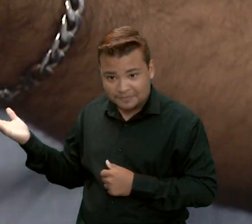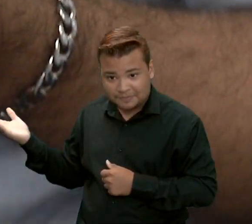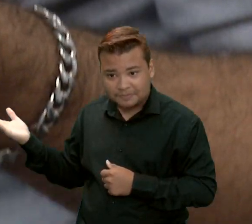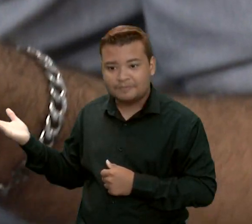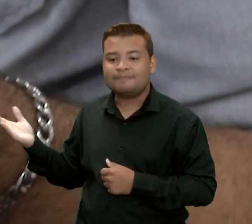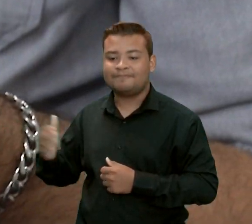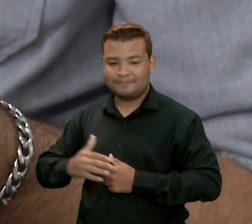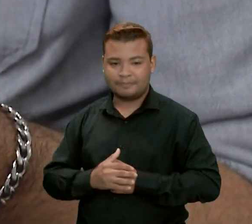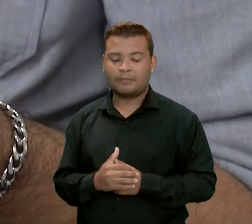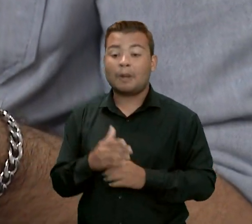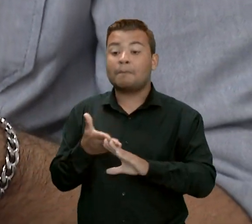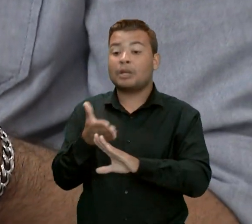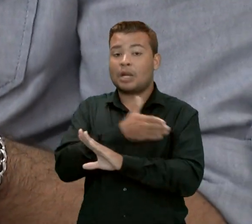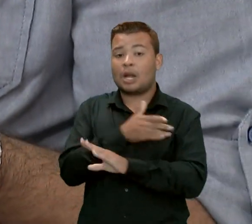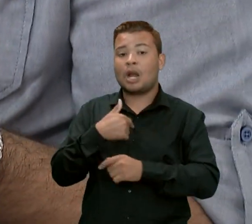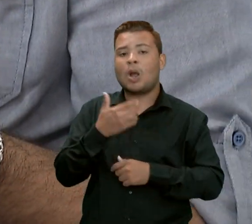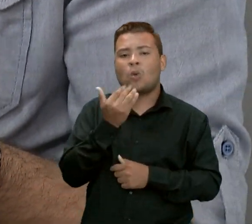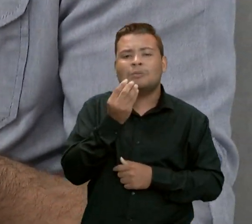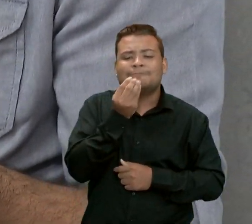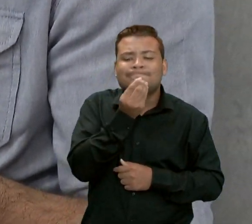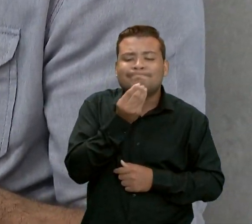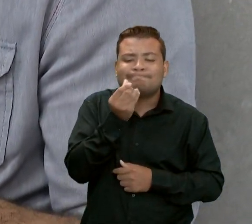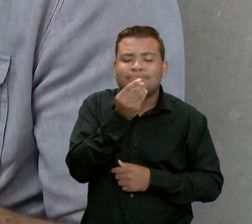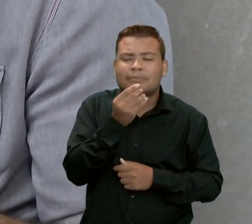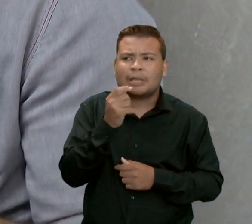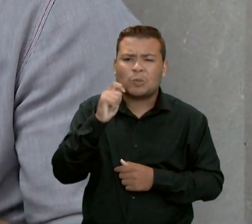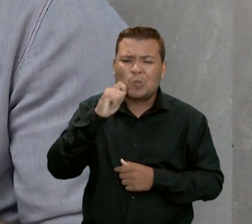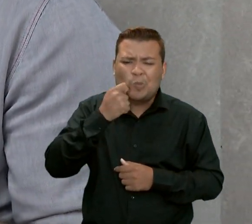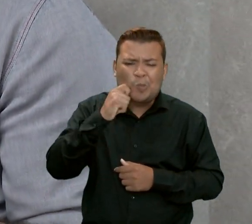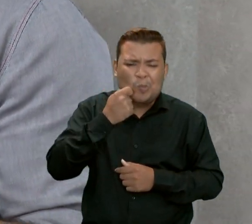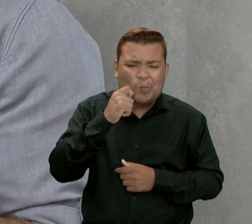comi anteriormente tem sabor de limão.